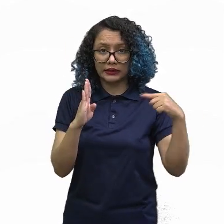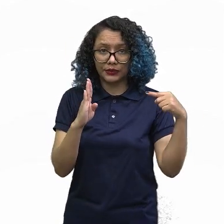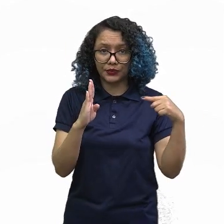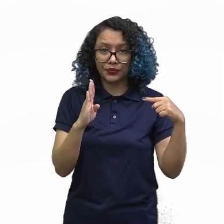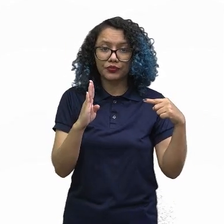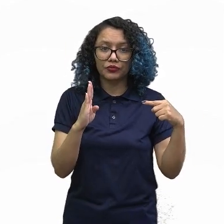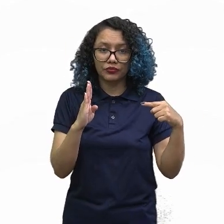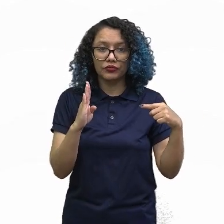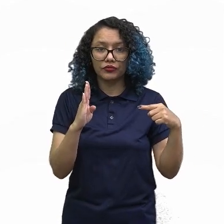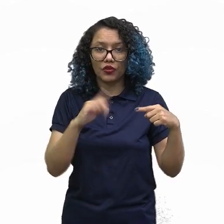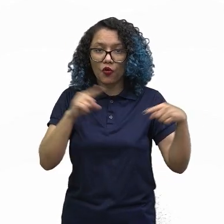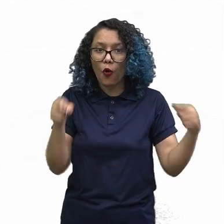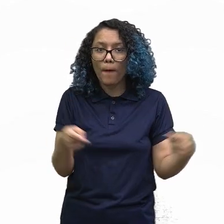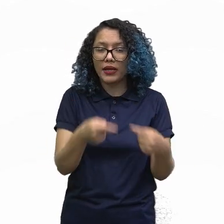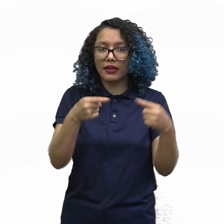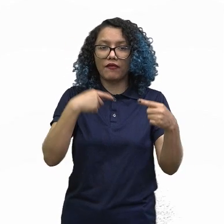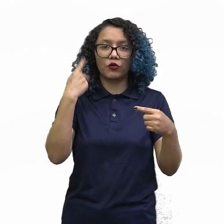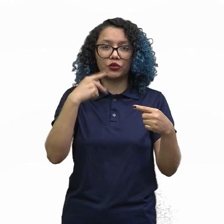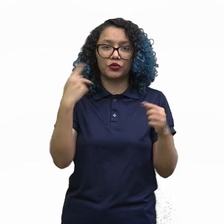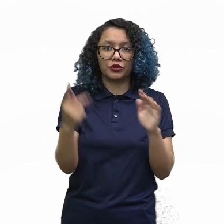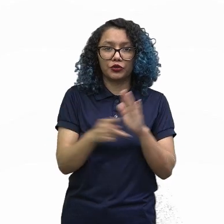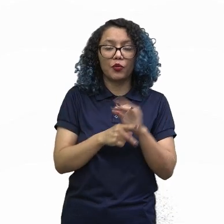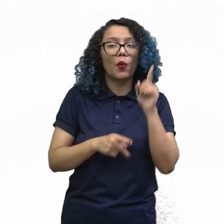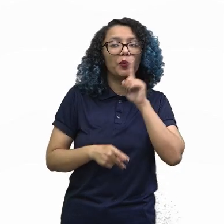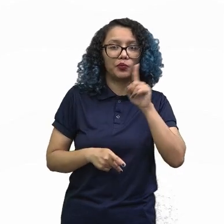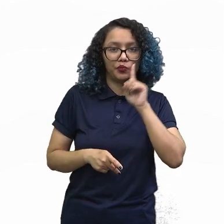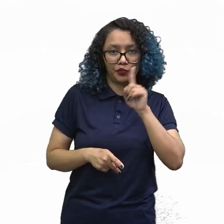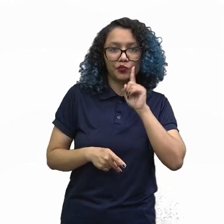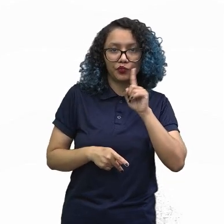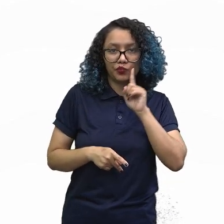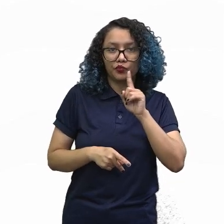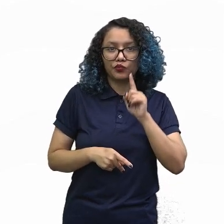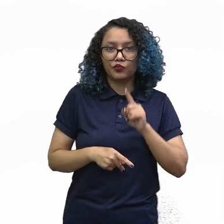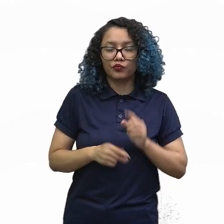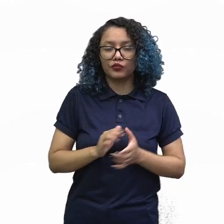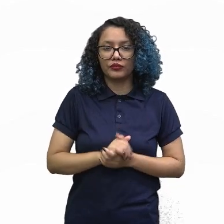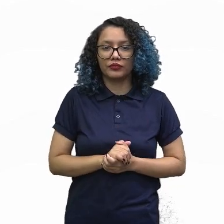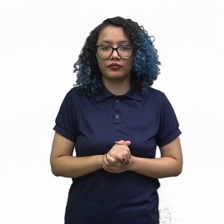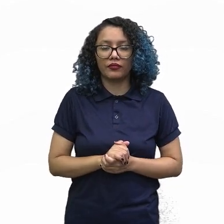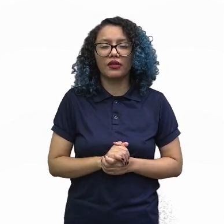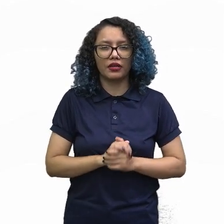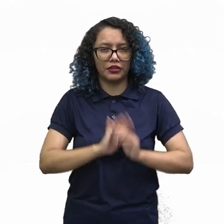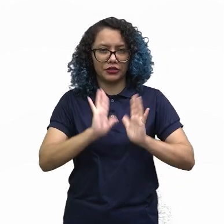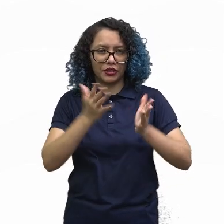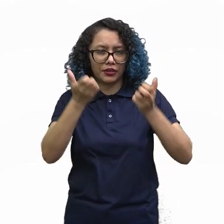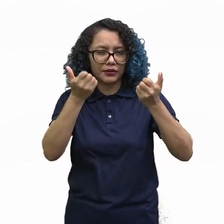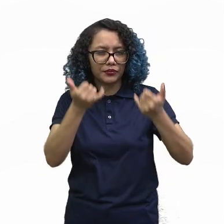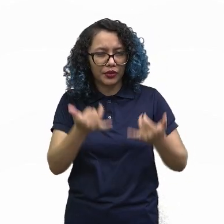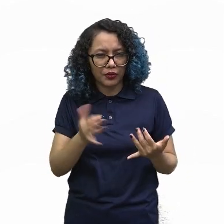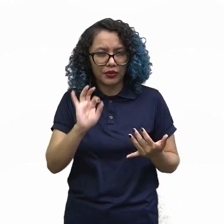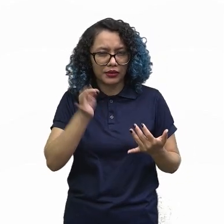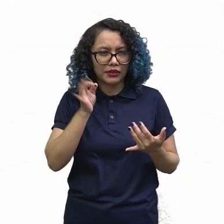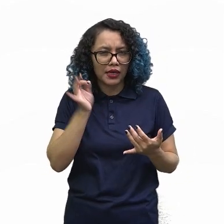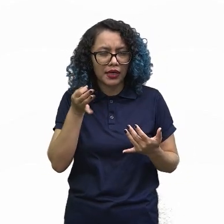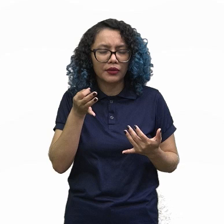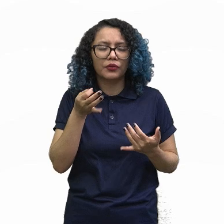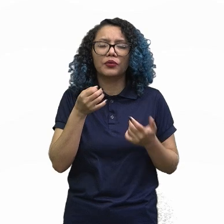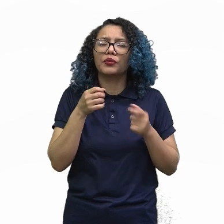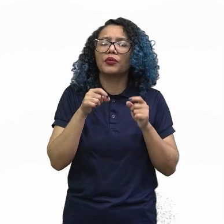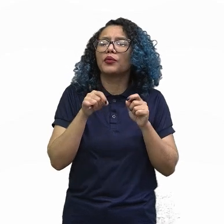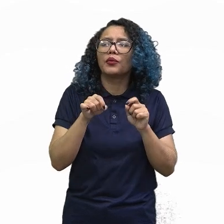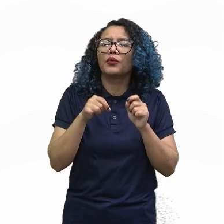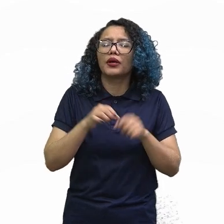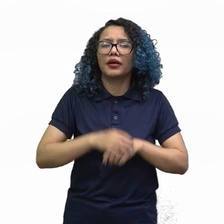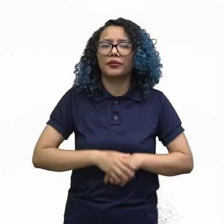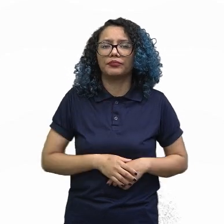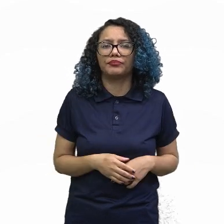políticas dos Estados Unidos da América. Como já falamos aqui em momentos anteriores, tanto que a participação